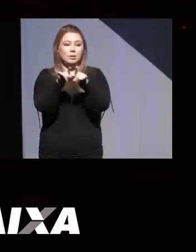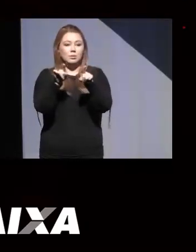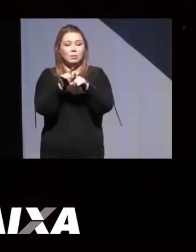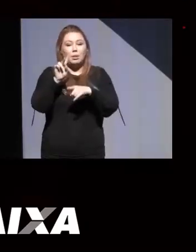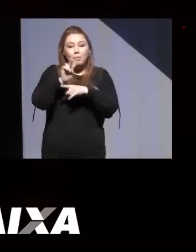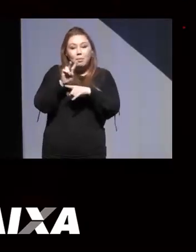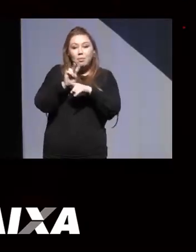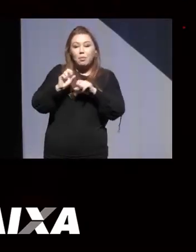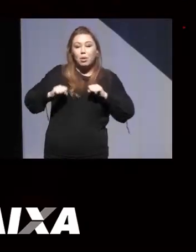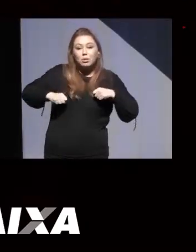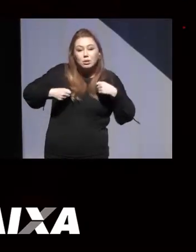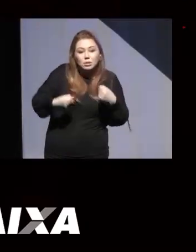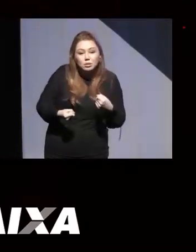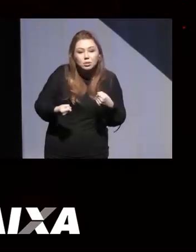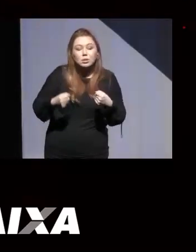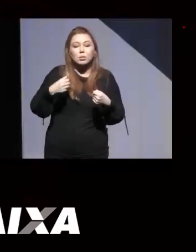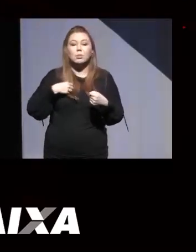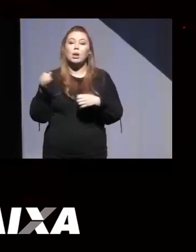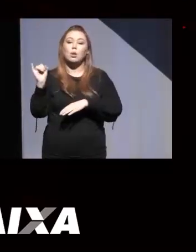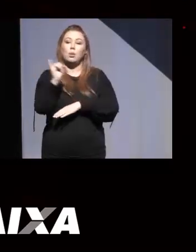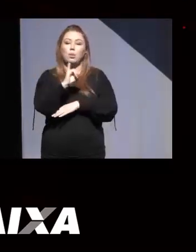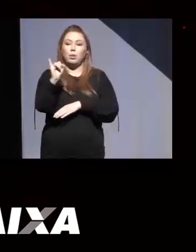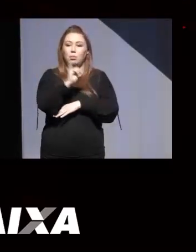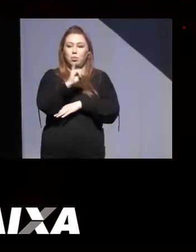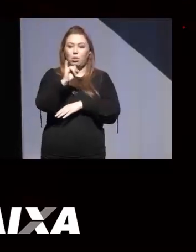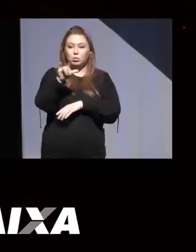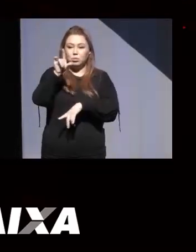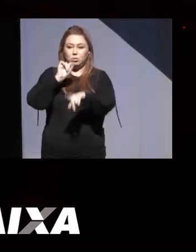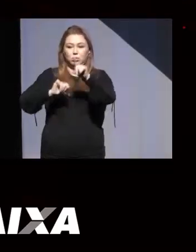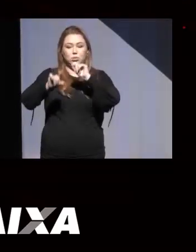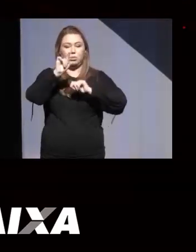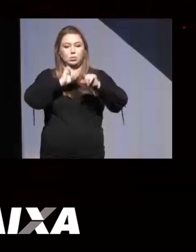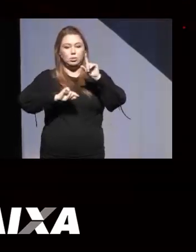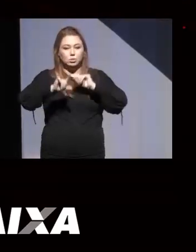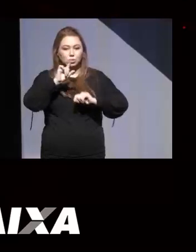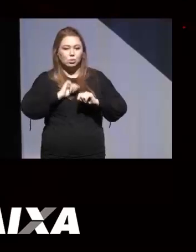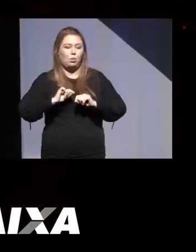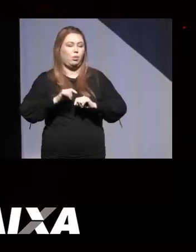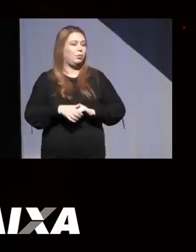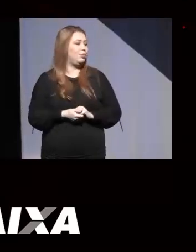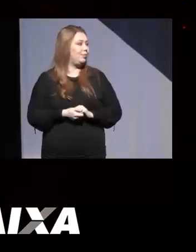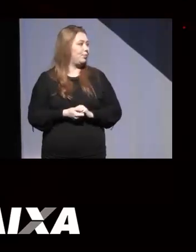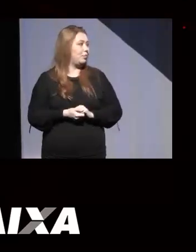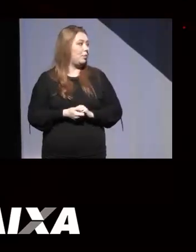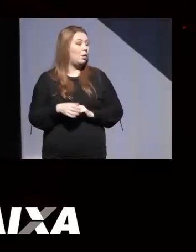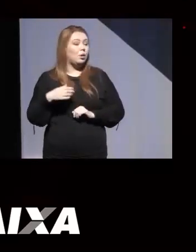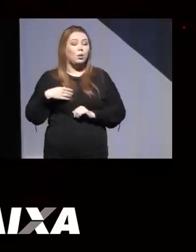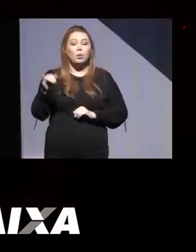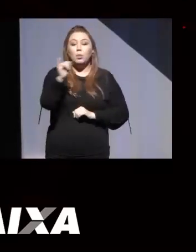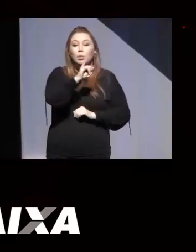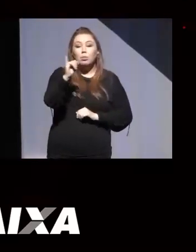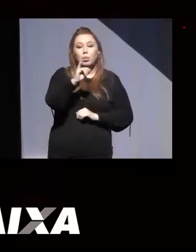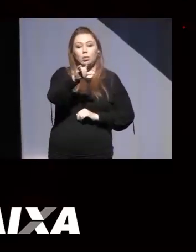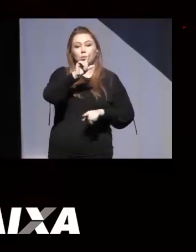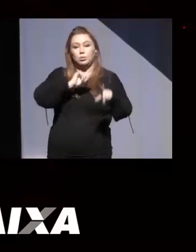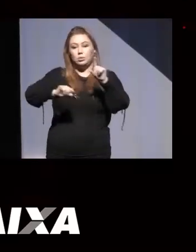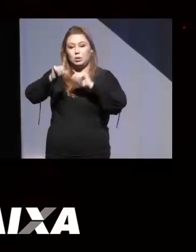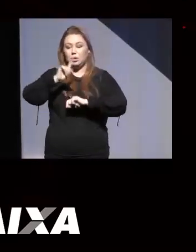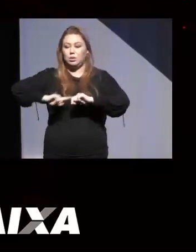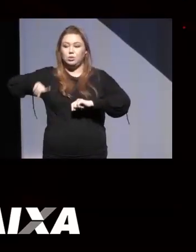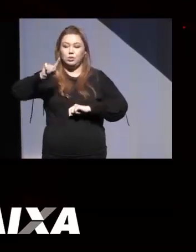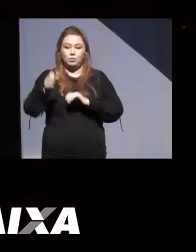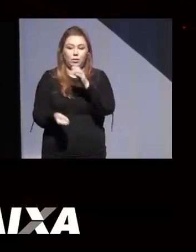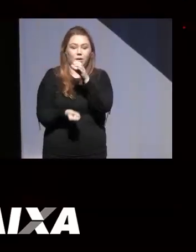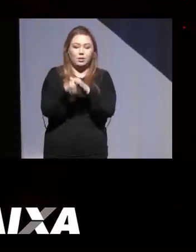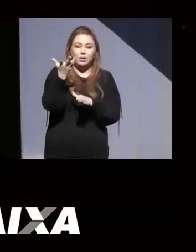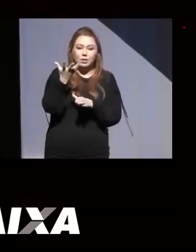protegido pelo imposto seletivo, abrindo um parênteses aqui. O imposto seletivo é uma criação, é uma